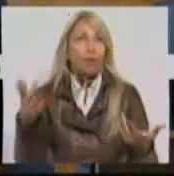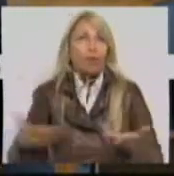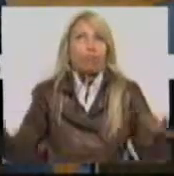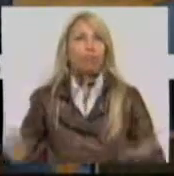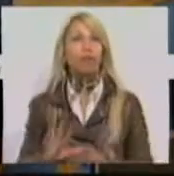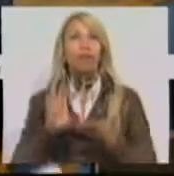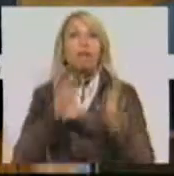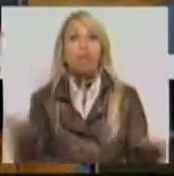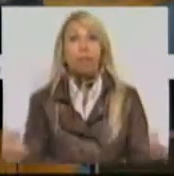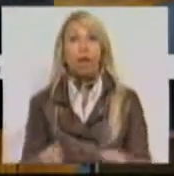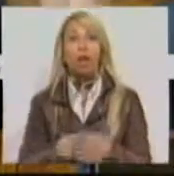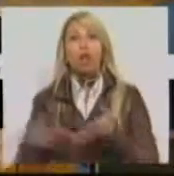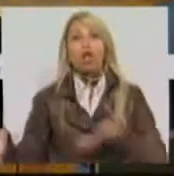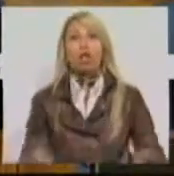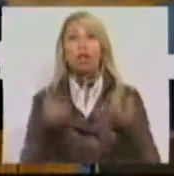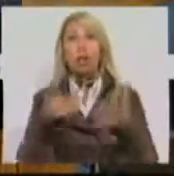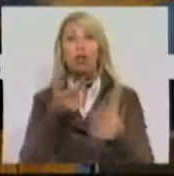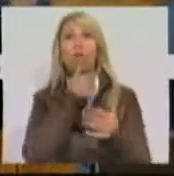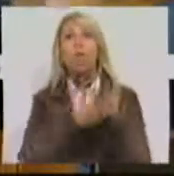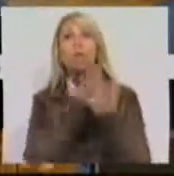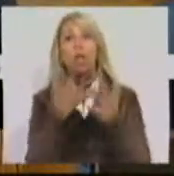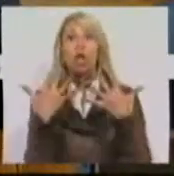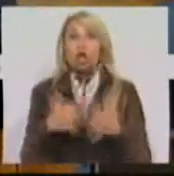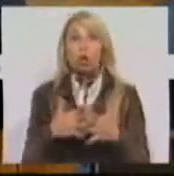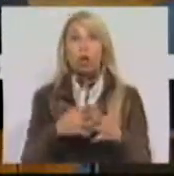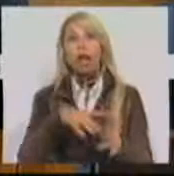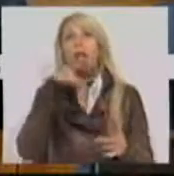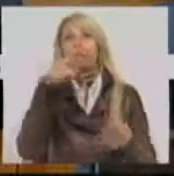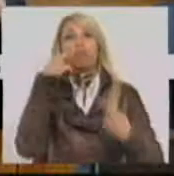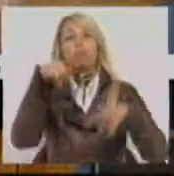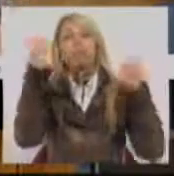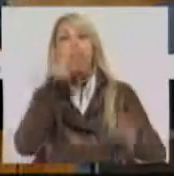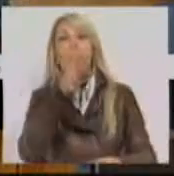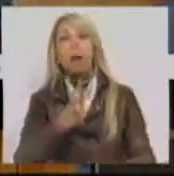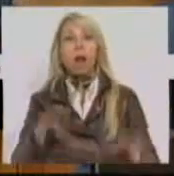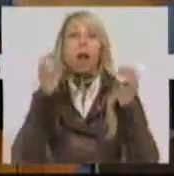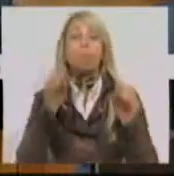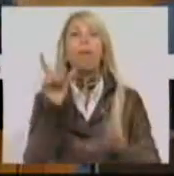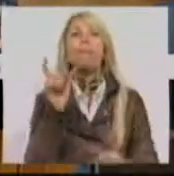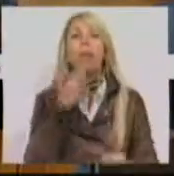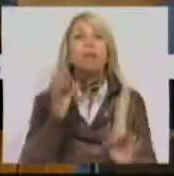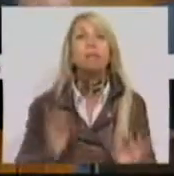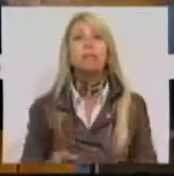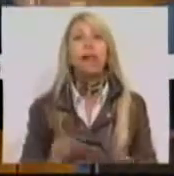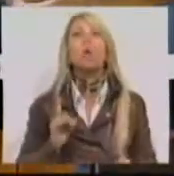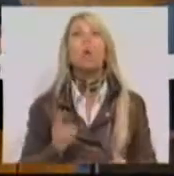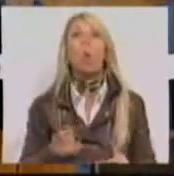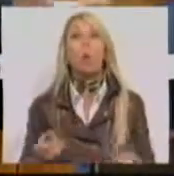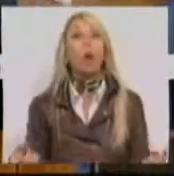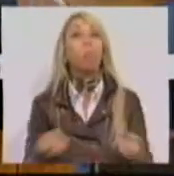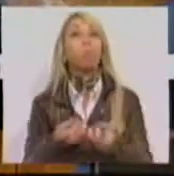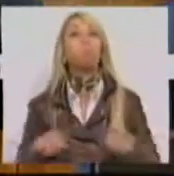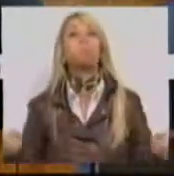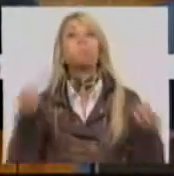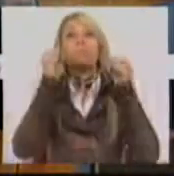estratégia, seja ao nível das medidas estruturantes anunciadas e nunca concretizadas, a palavra certa a usar era vacuidade,